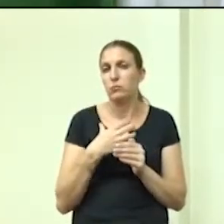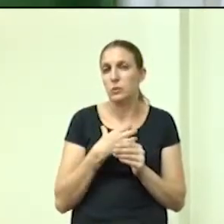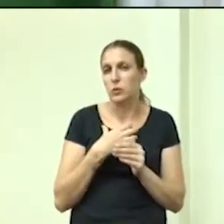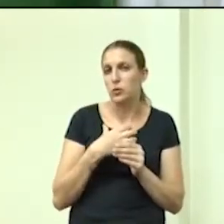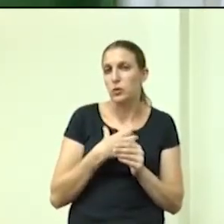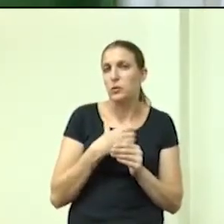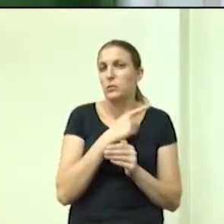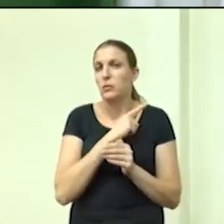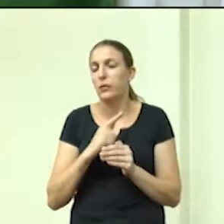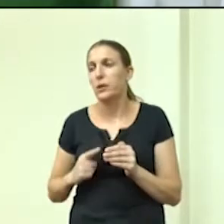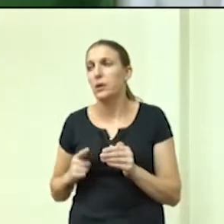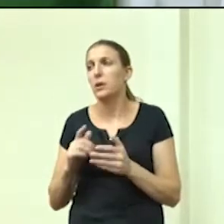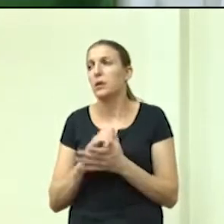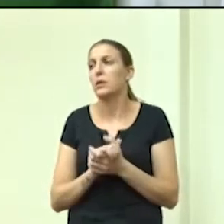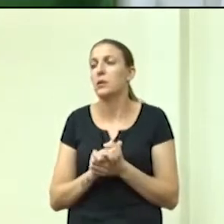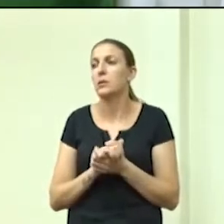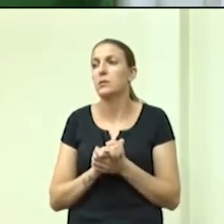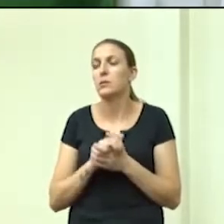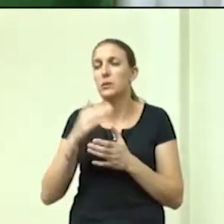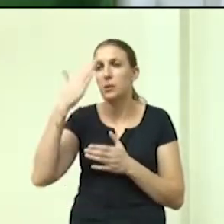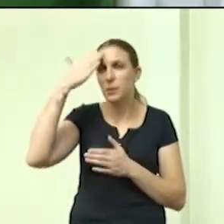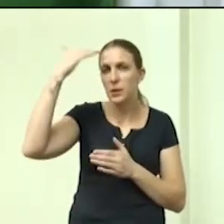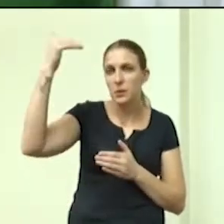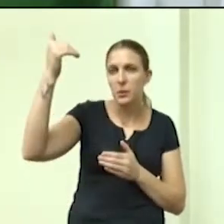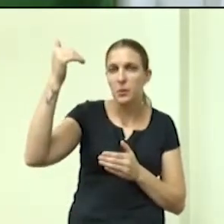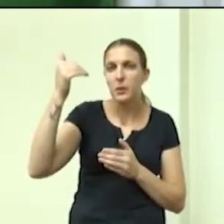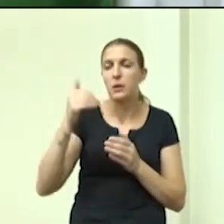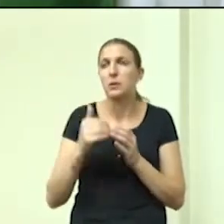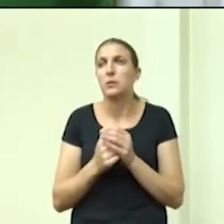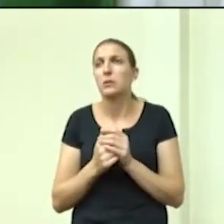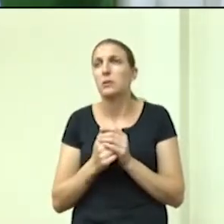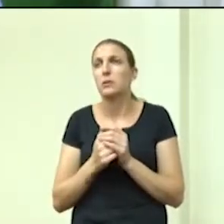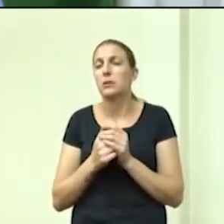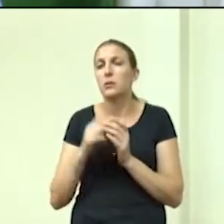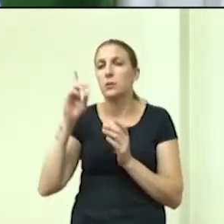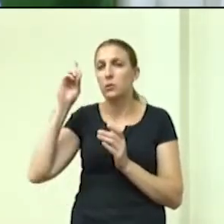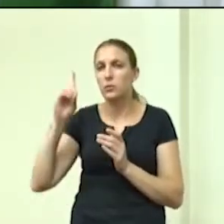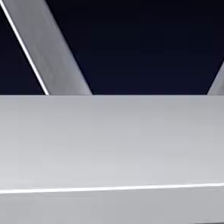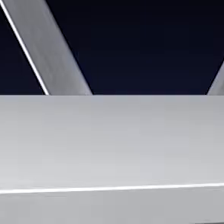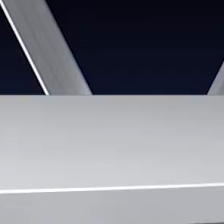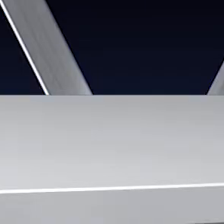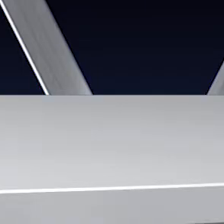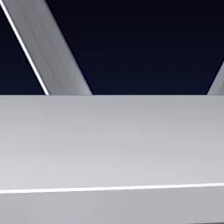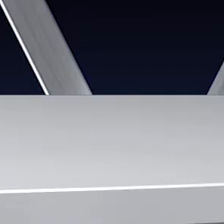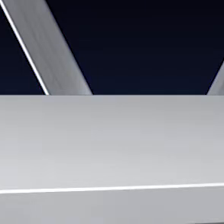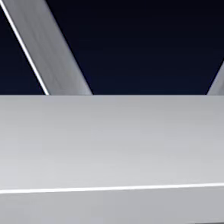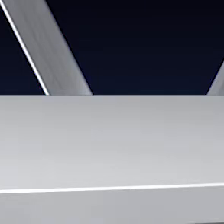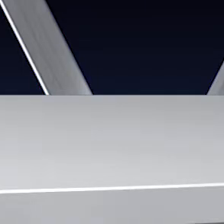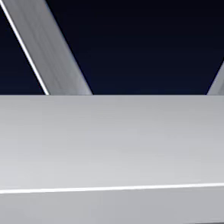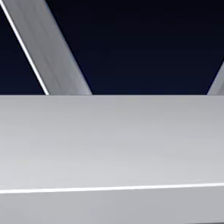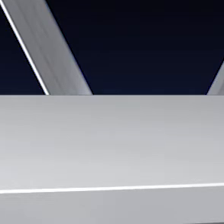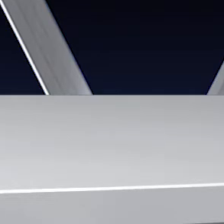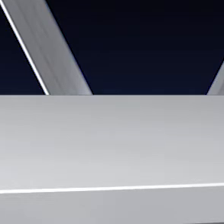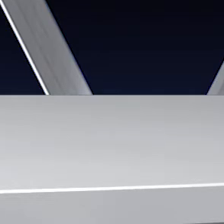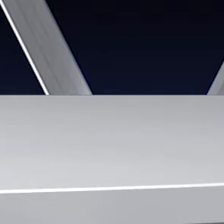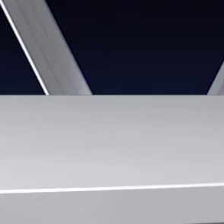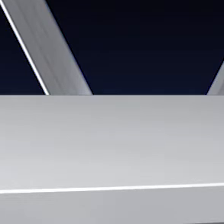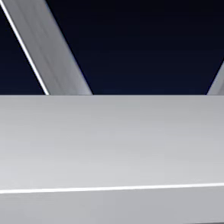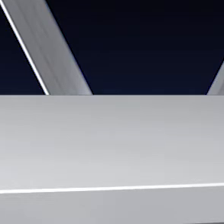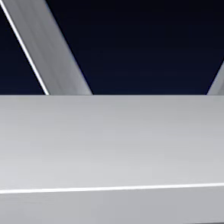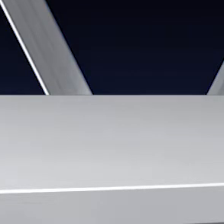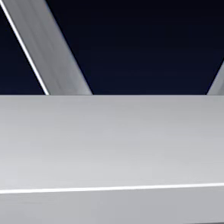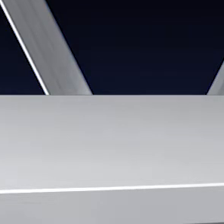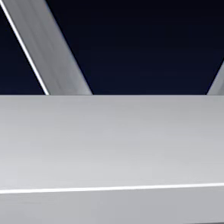e às demandas do cidadão, principalmente aquelas relacionadas aos direitos fundamentais. Vereador Alessandro